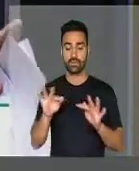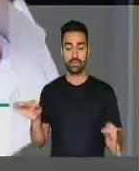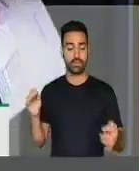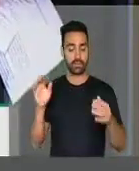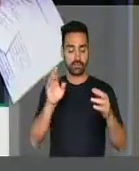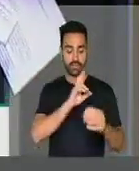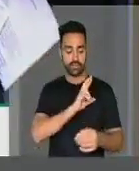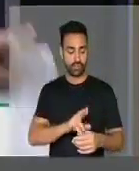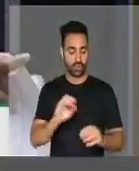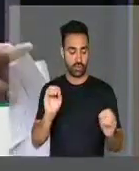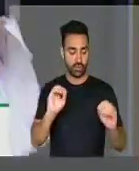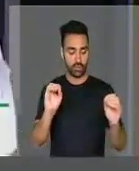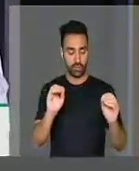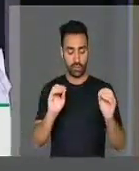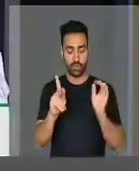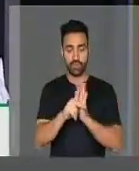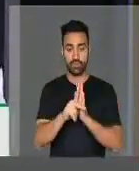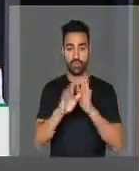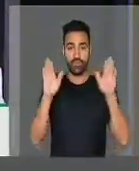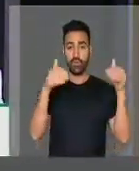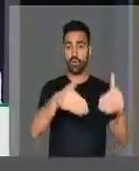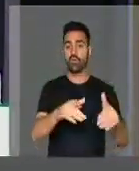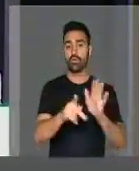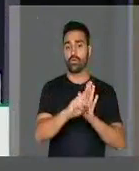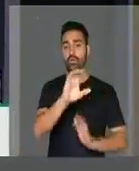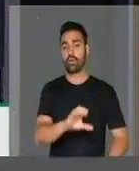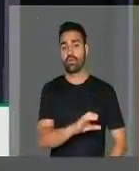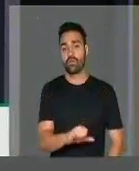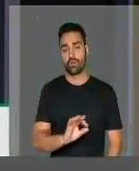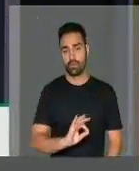religiosidade estrita católica.